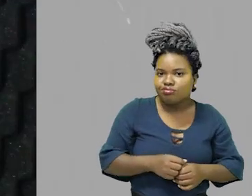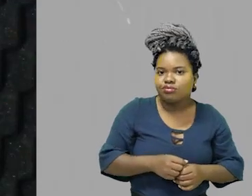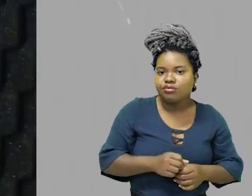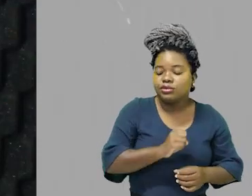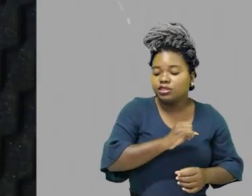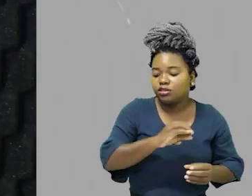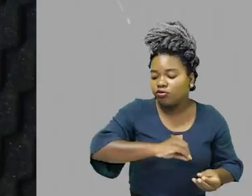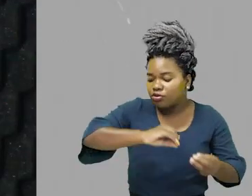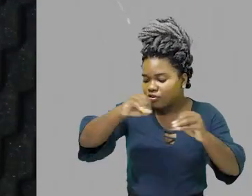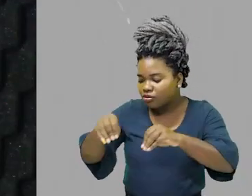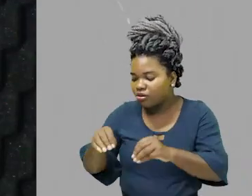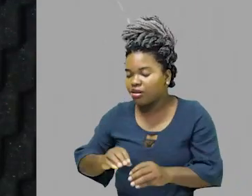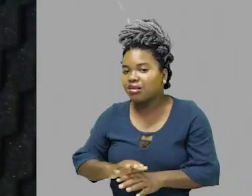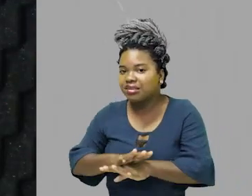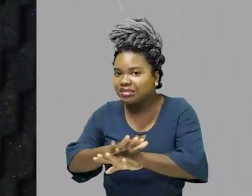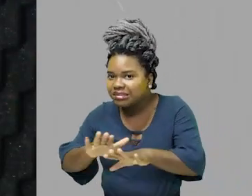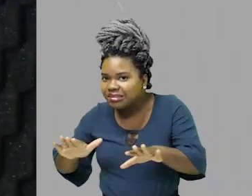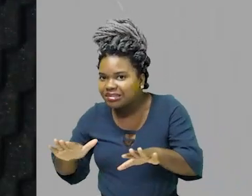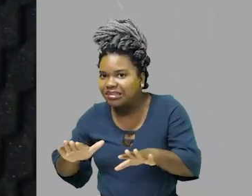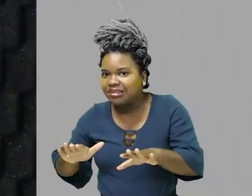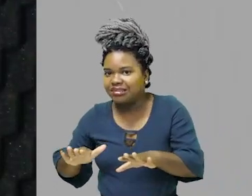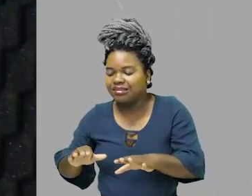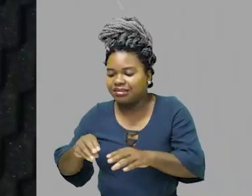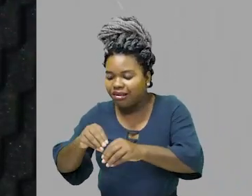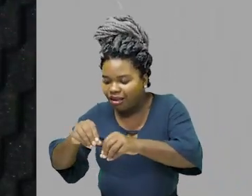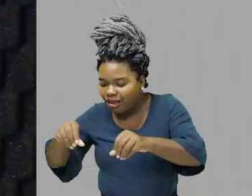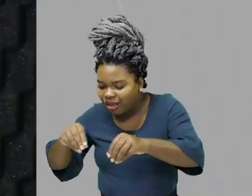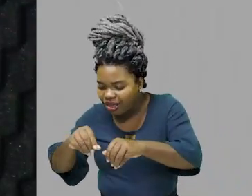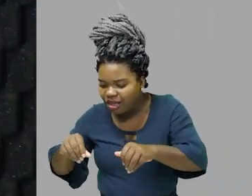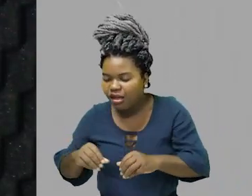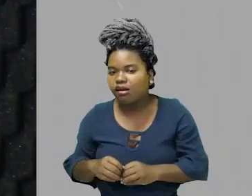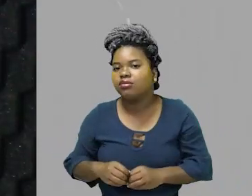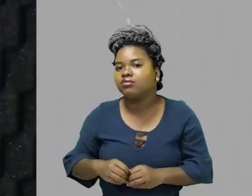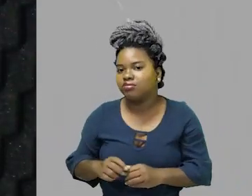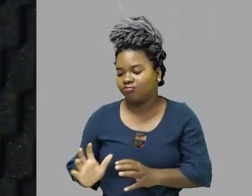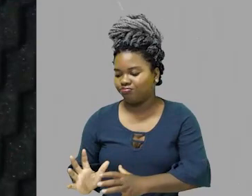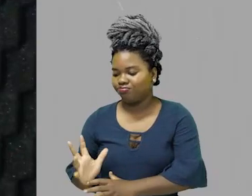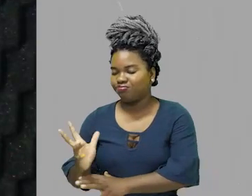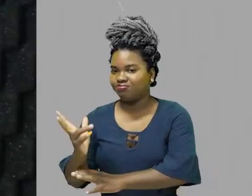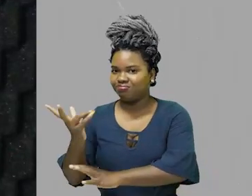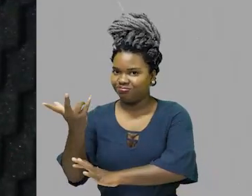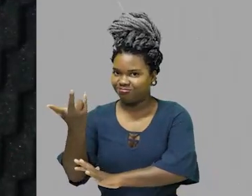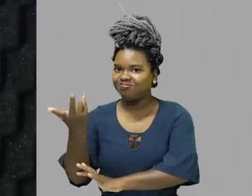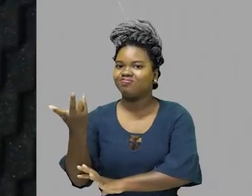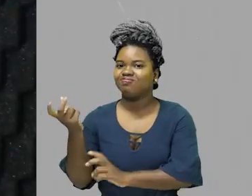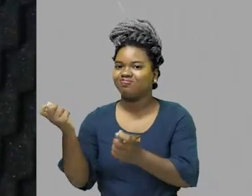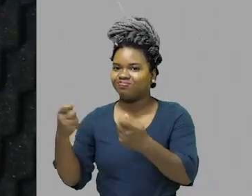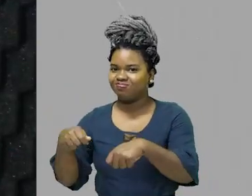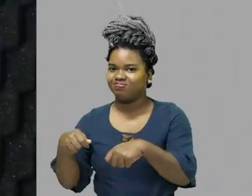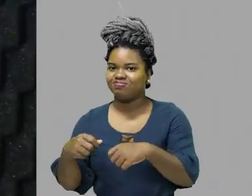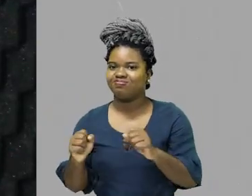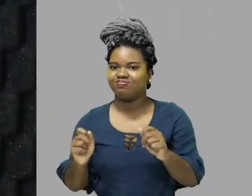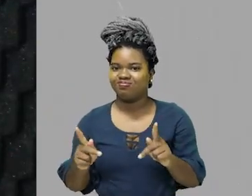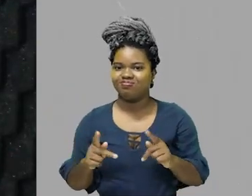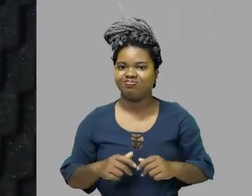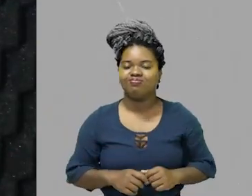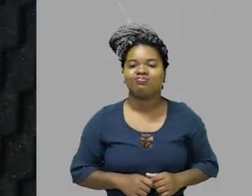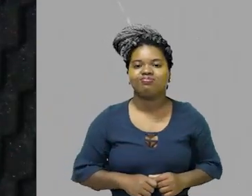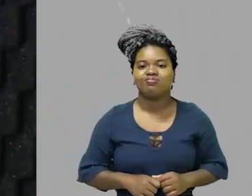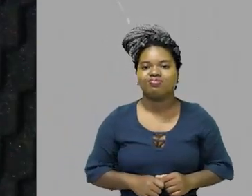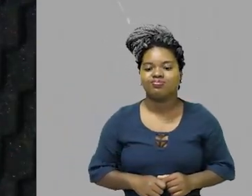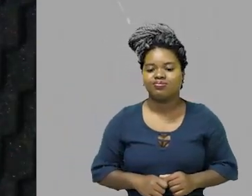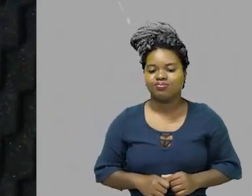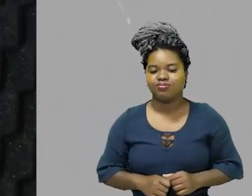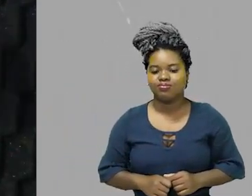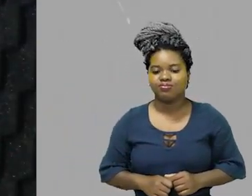aquela planta originária daquela semente. Então, a semente, ela proporciona essa maior duração do embrião. Ok? E o